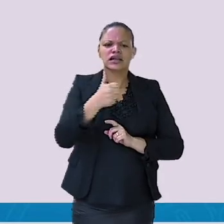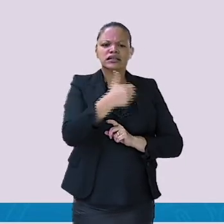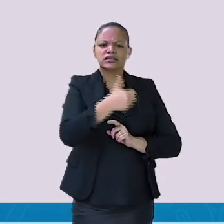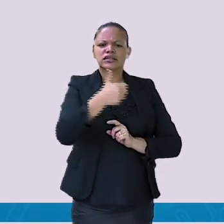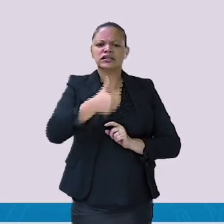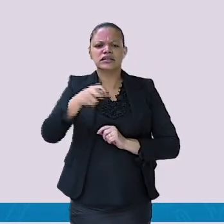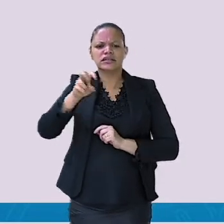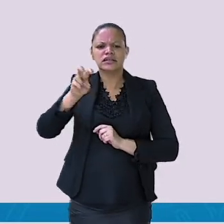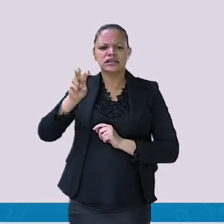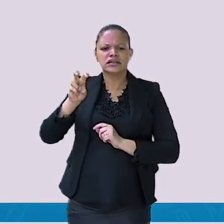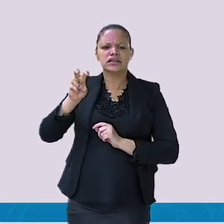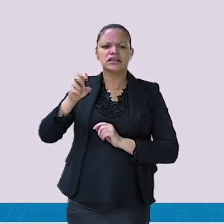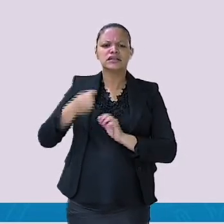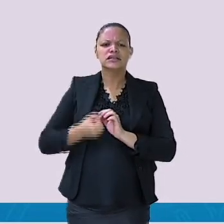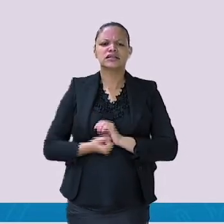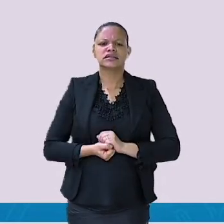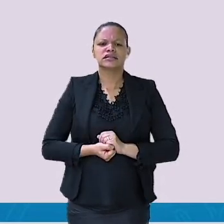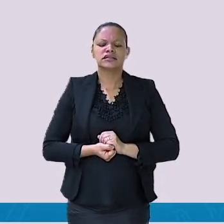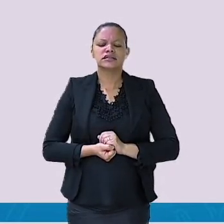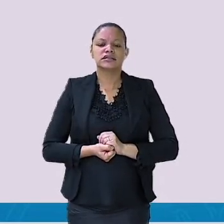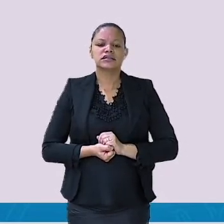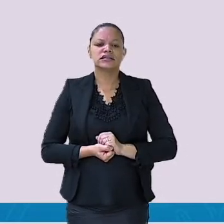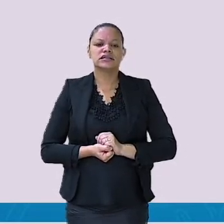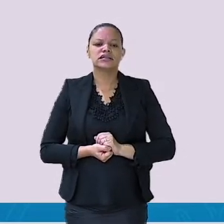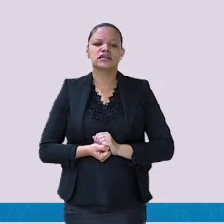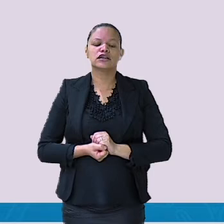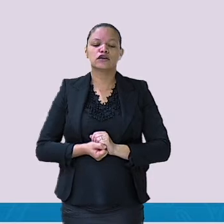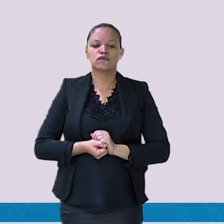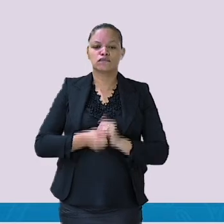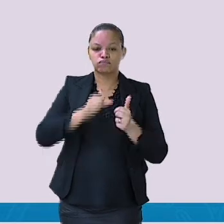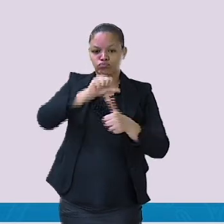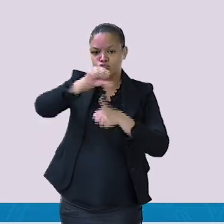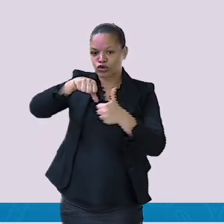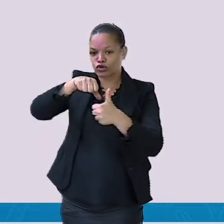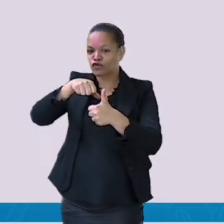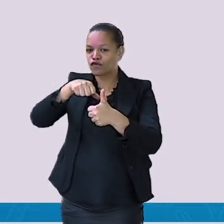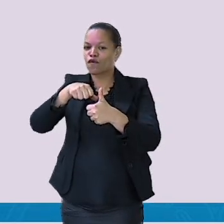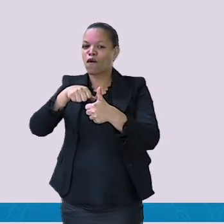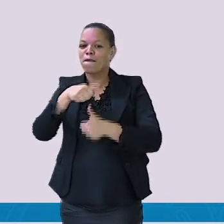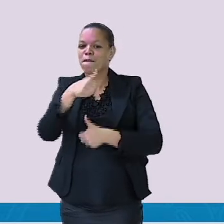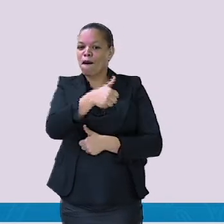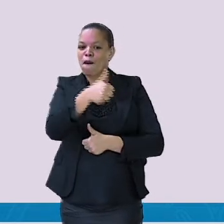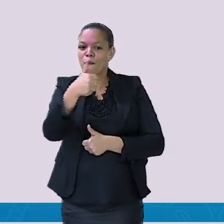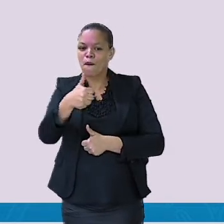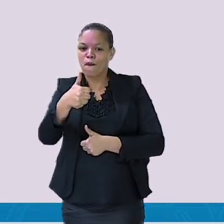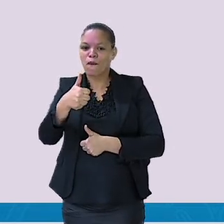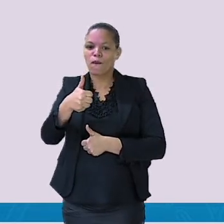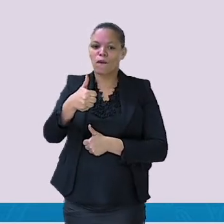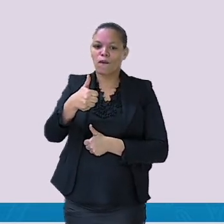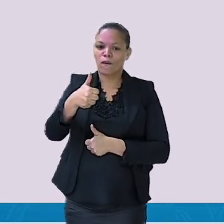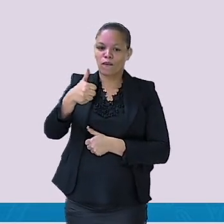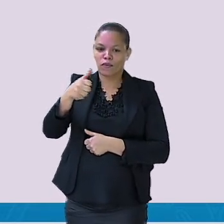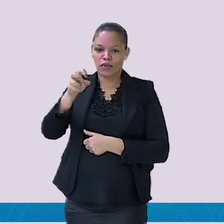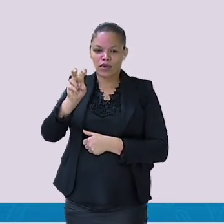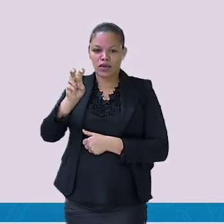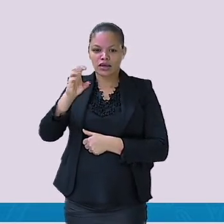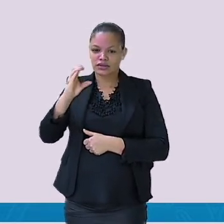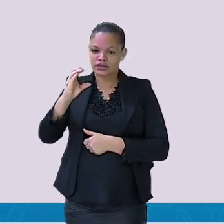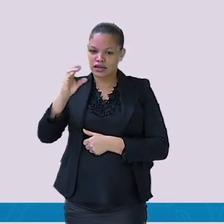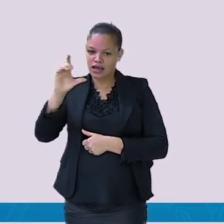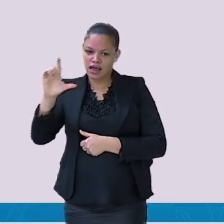para CL. E 902 mililitros, eu vou abreviar